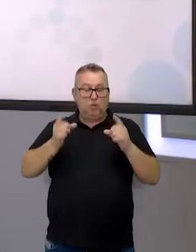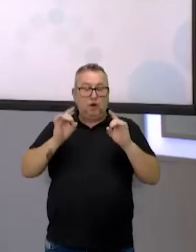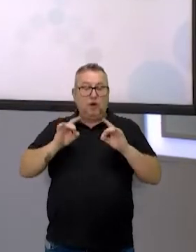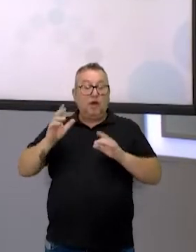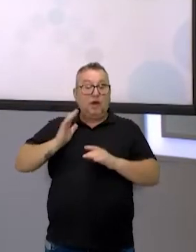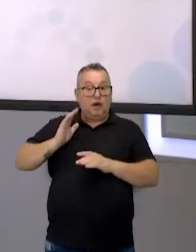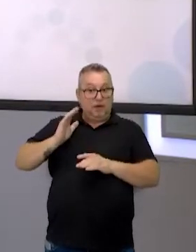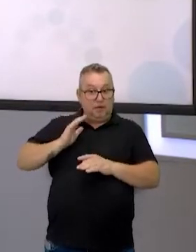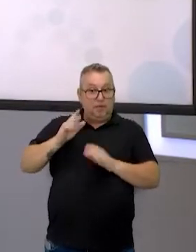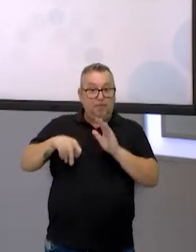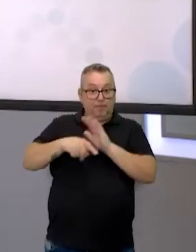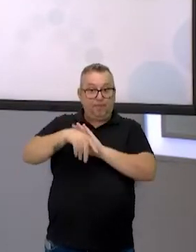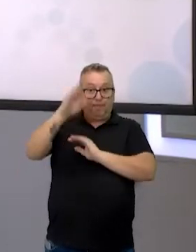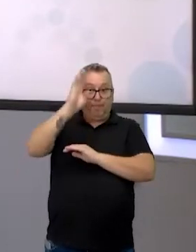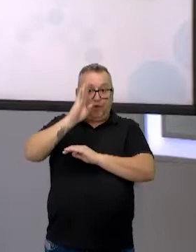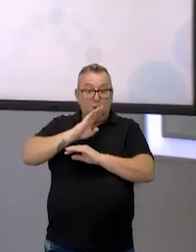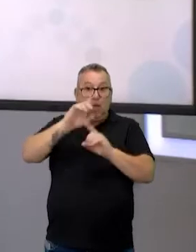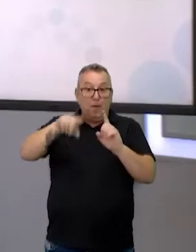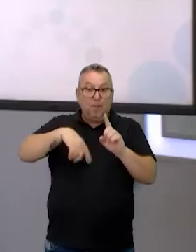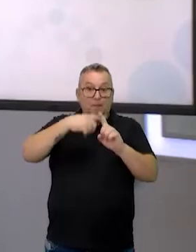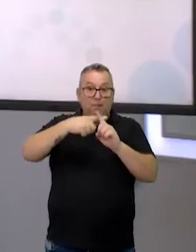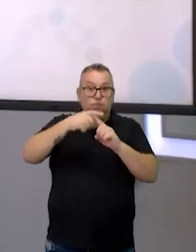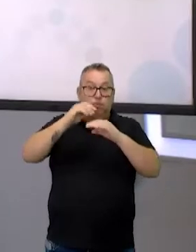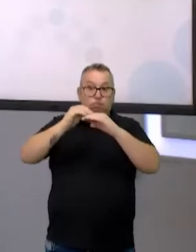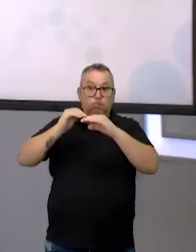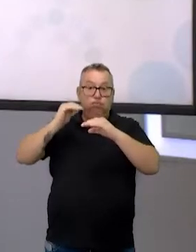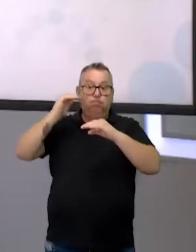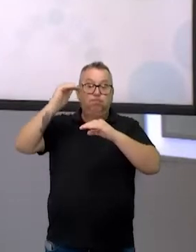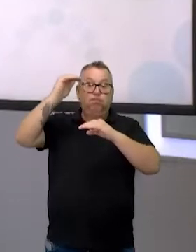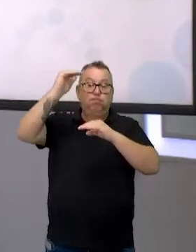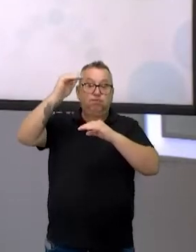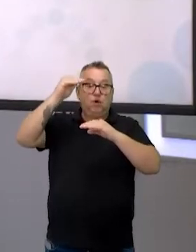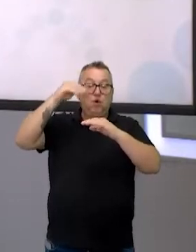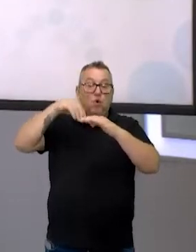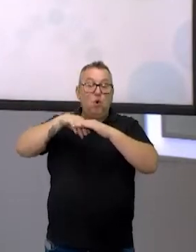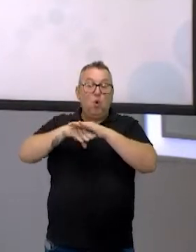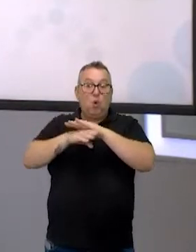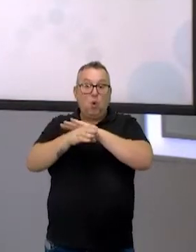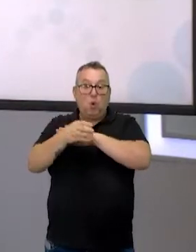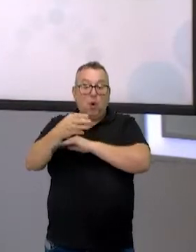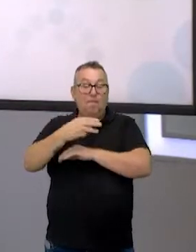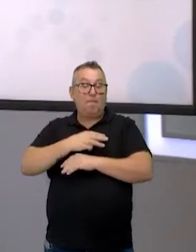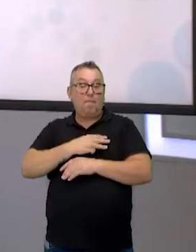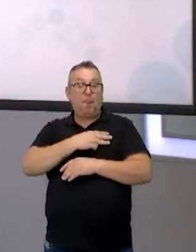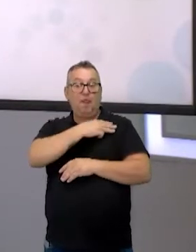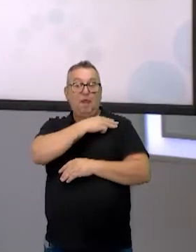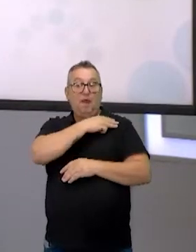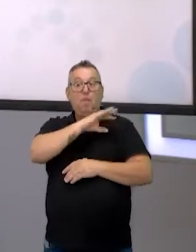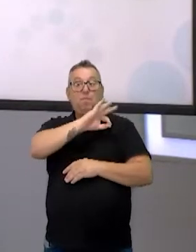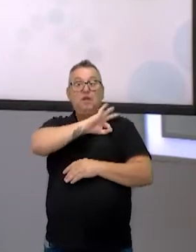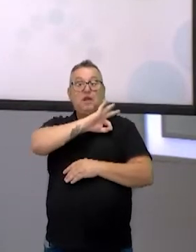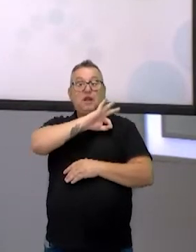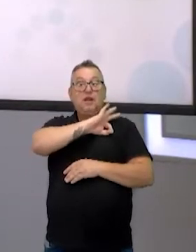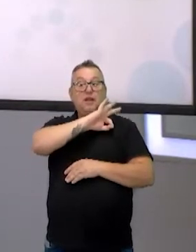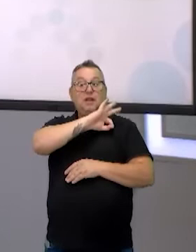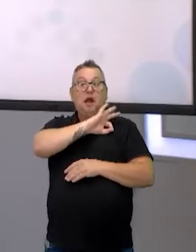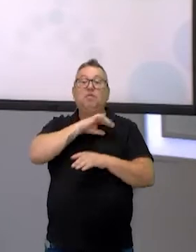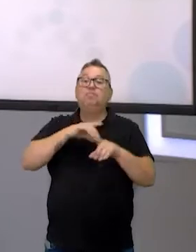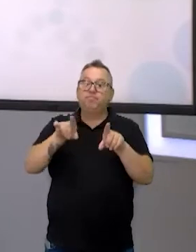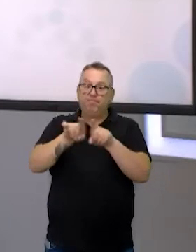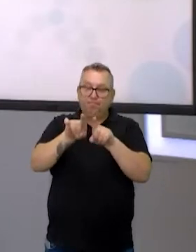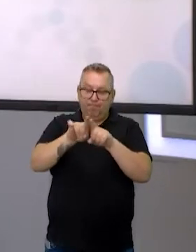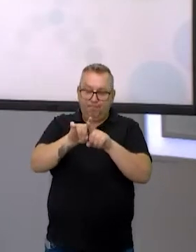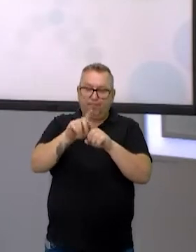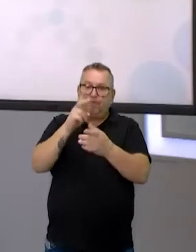Brasil, mais a alta cúpula conservadora dos militares, que inclusive coube a esses